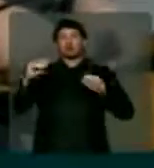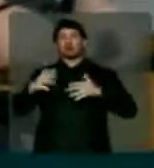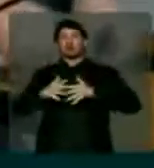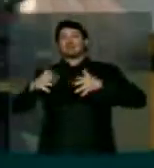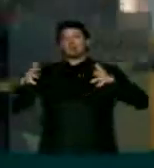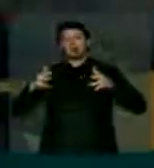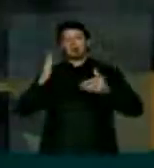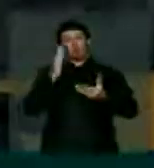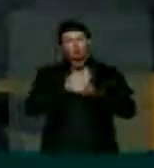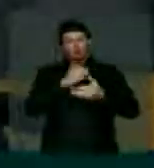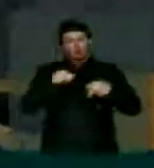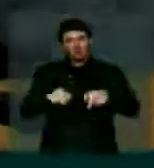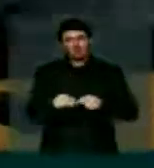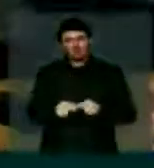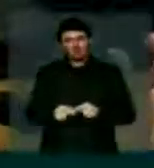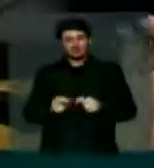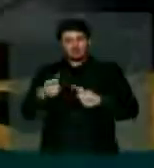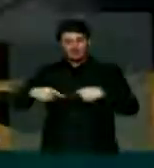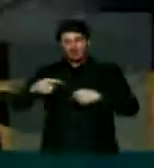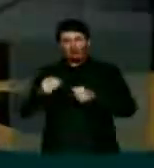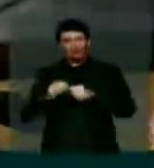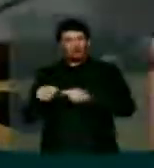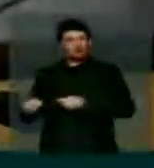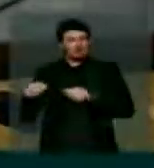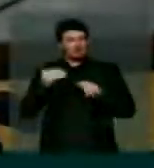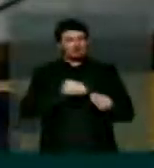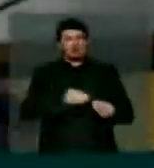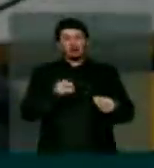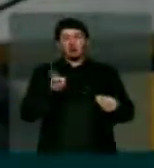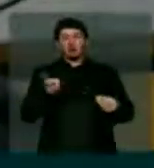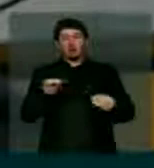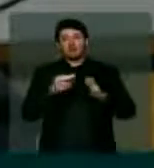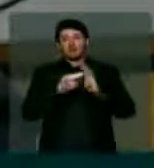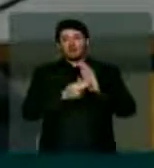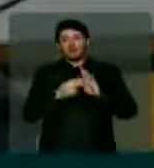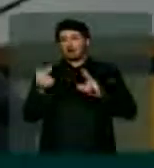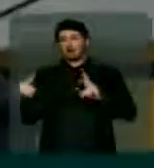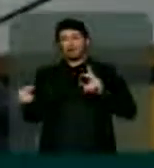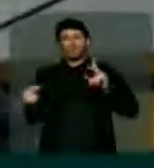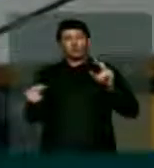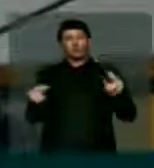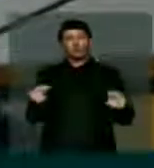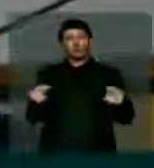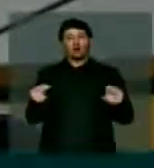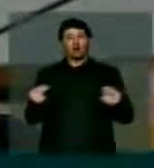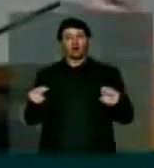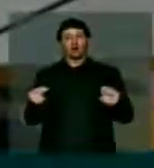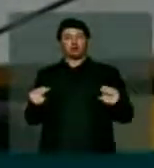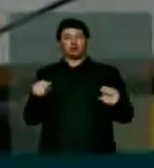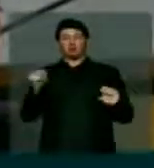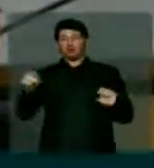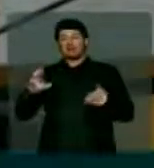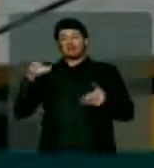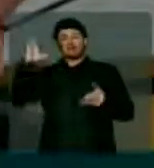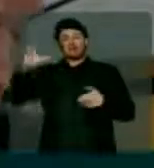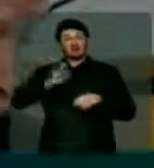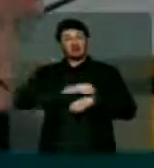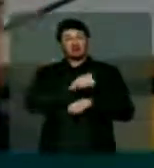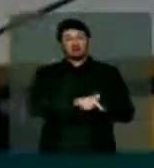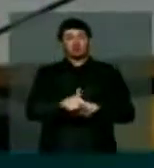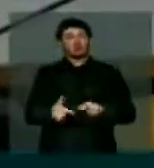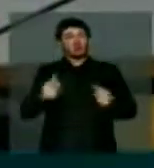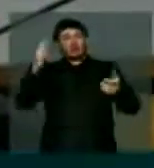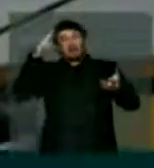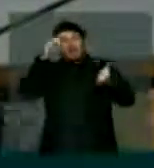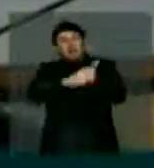do processo. Faz um negócio e entrega para menor as mesmas condições desta empresa, que é quem vai investir. Tanto é verdade.